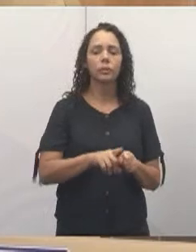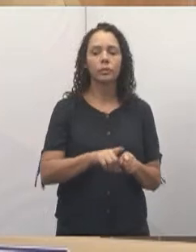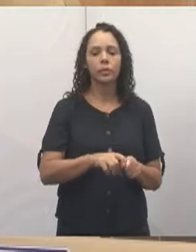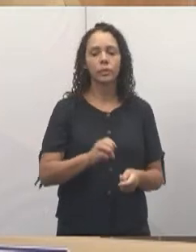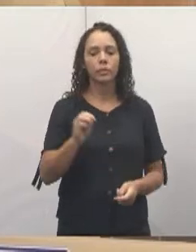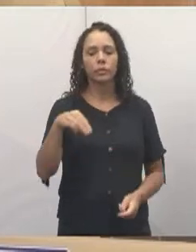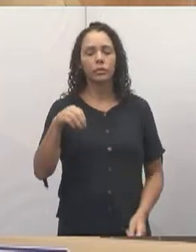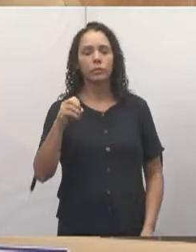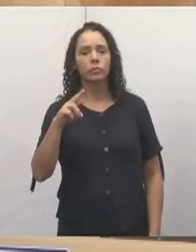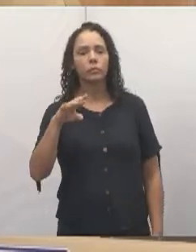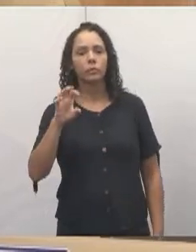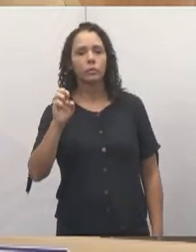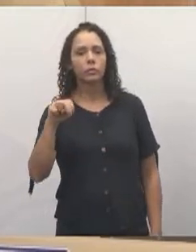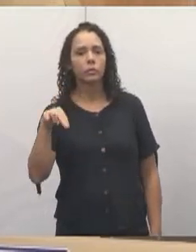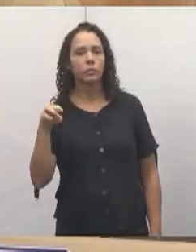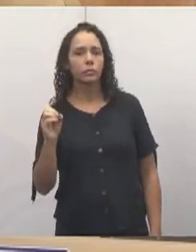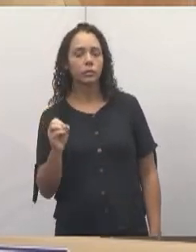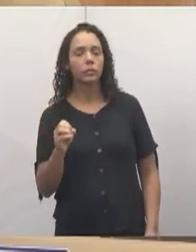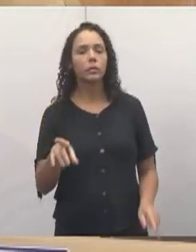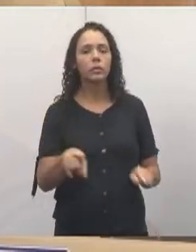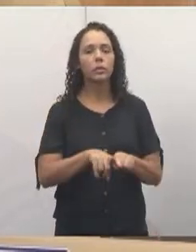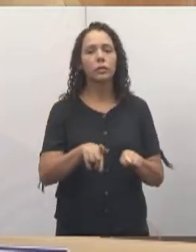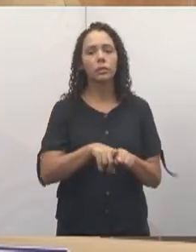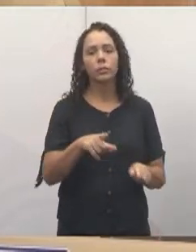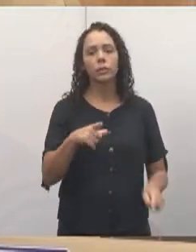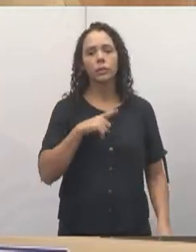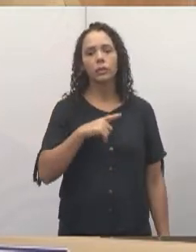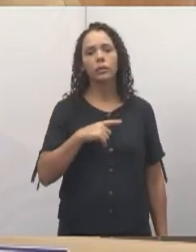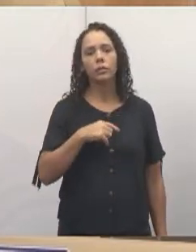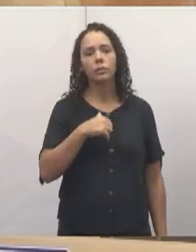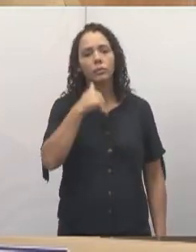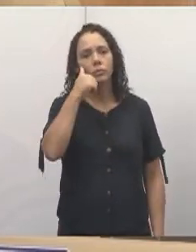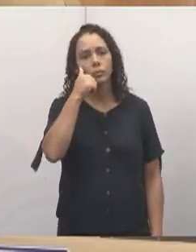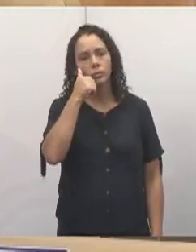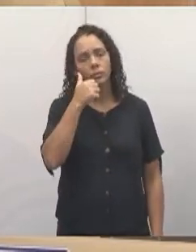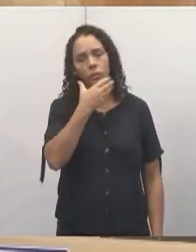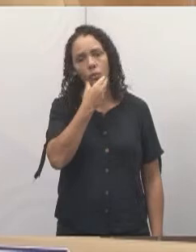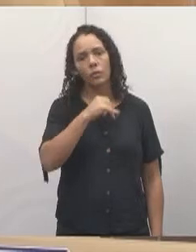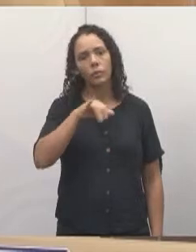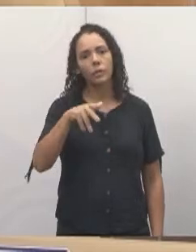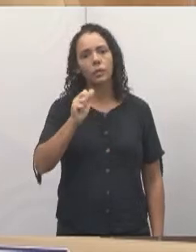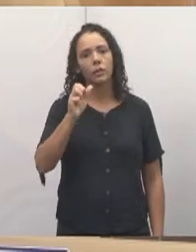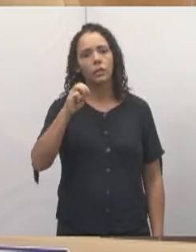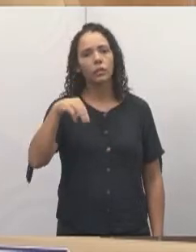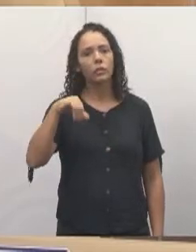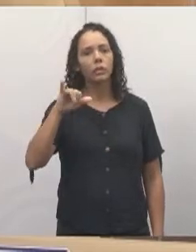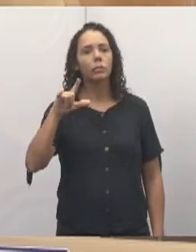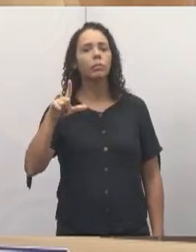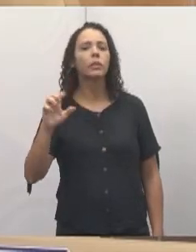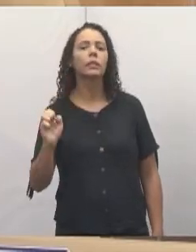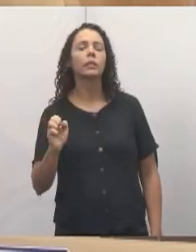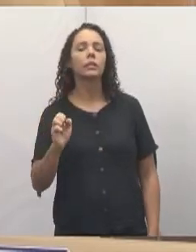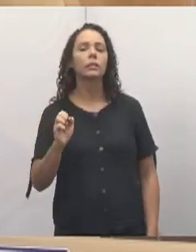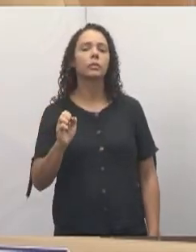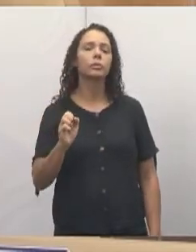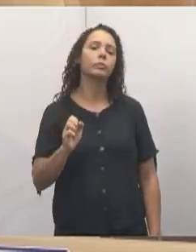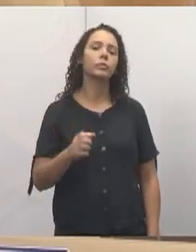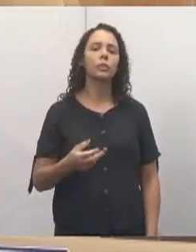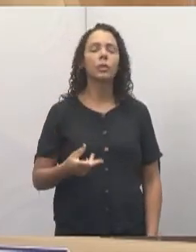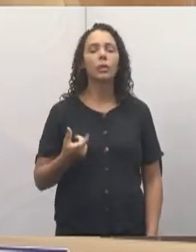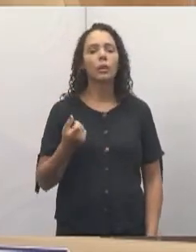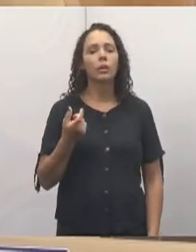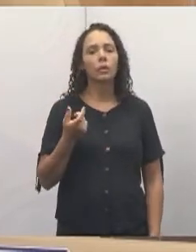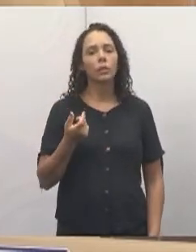Coronel Fabiano Gomes. E também temos o senhor Jamile Azevedo, diretora e também tesoureira da OAB